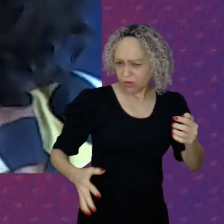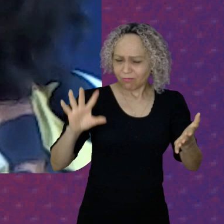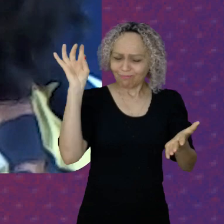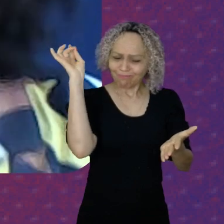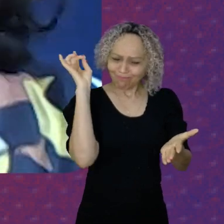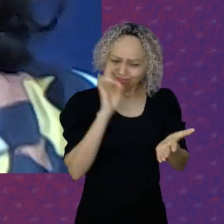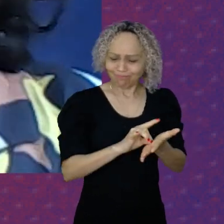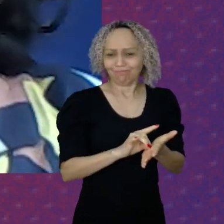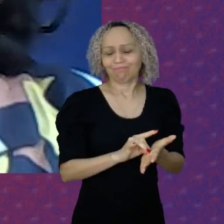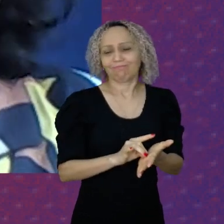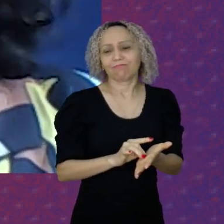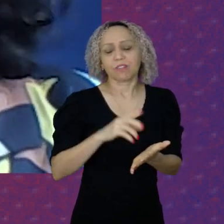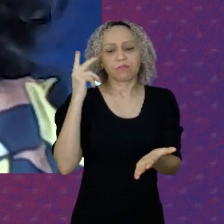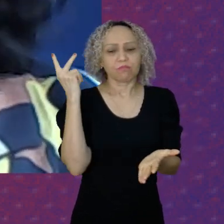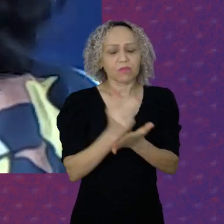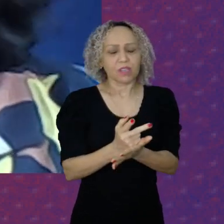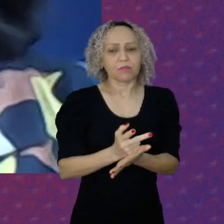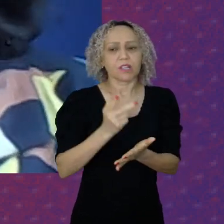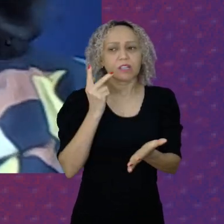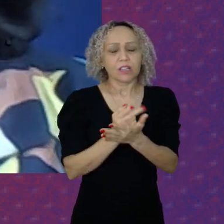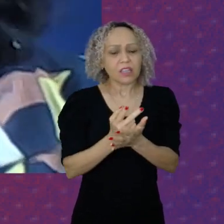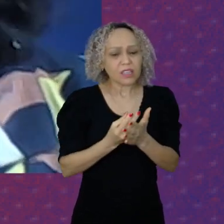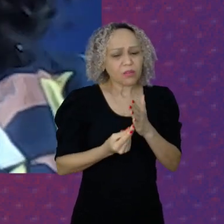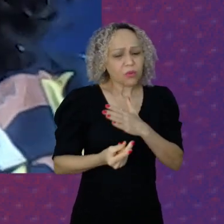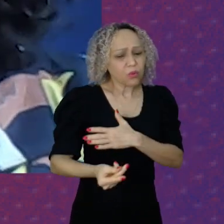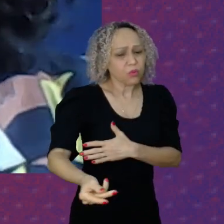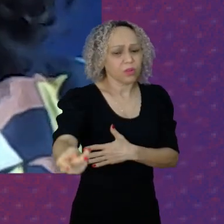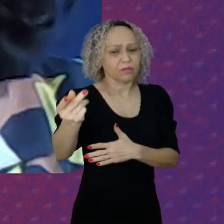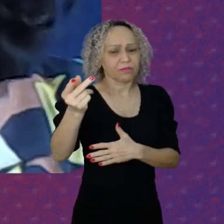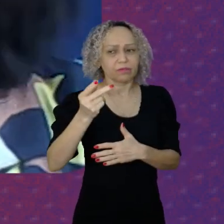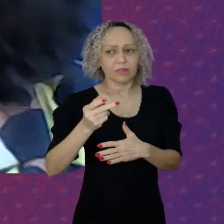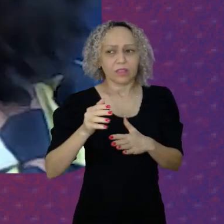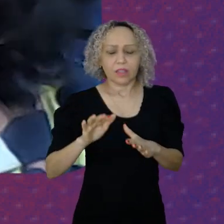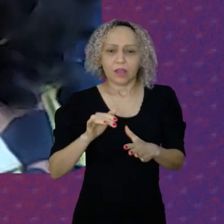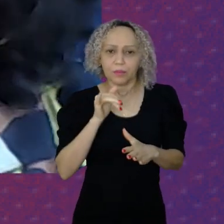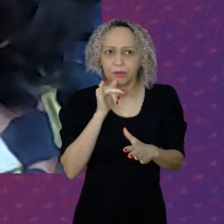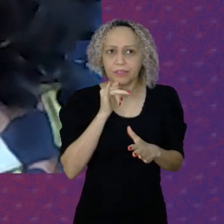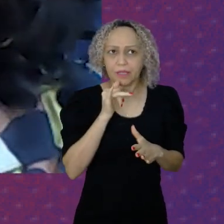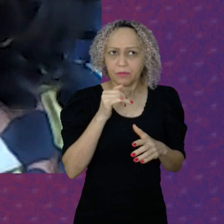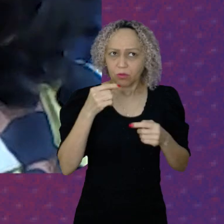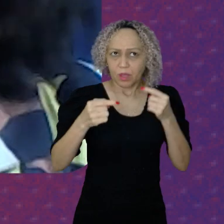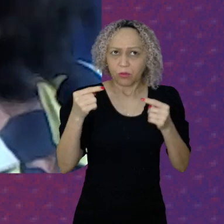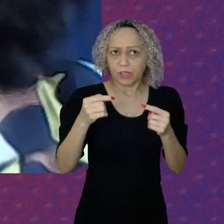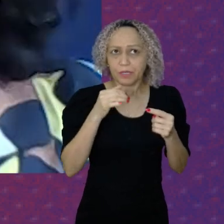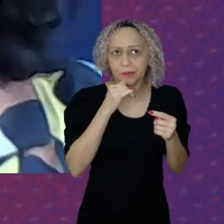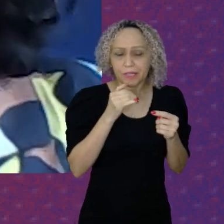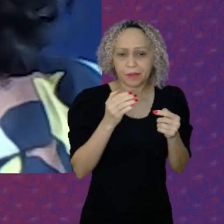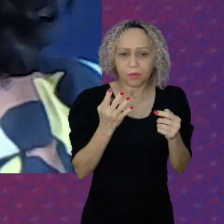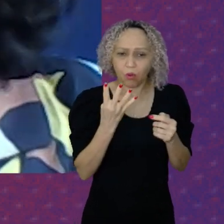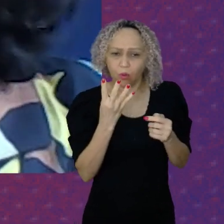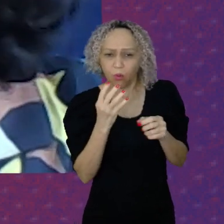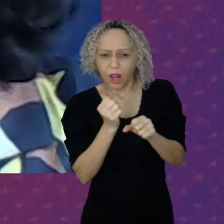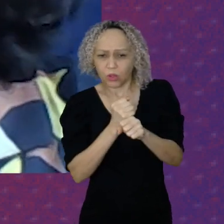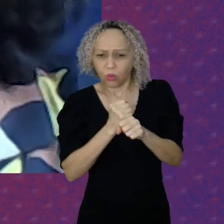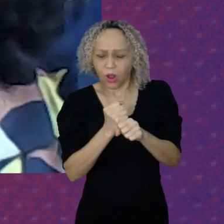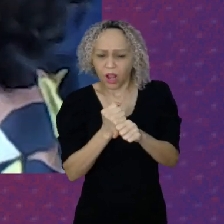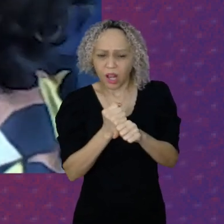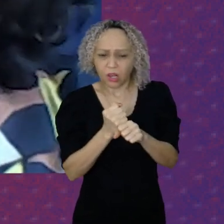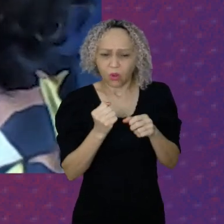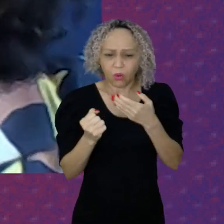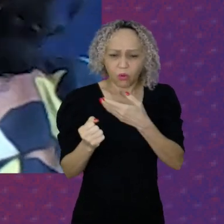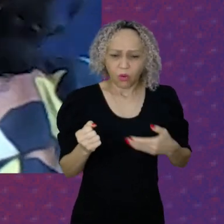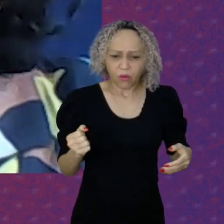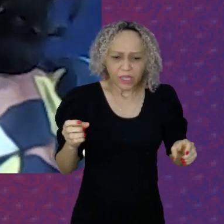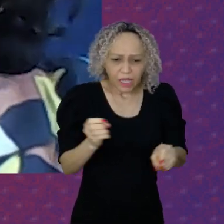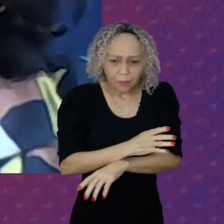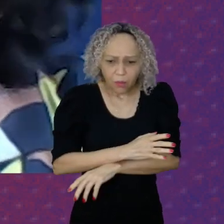permaneçam, que não sejam políticas, como a gente fala, de governo, né? Mas que se tornem